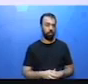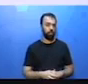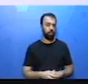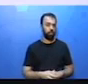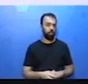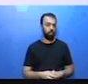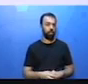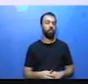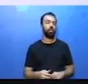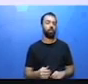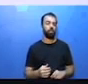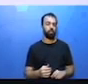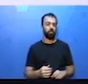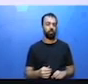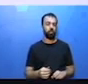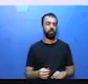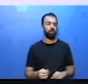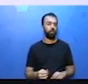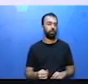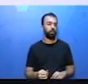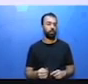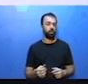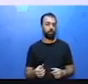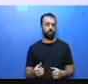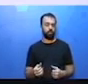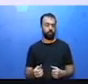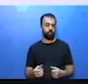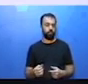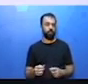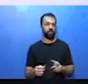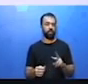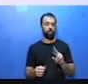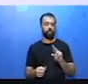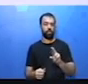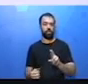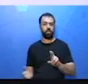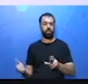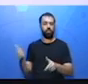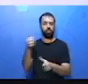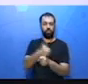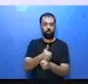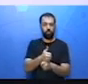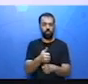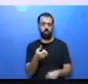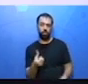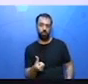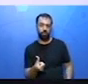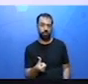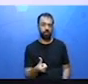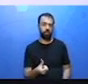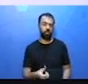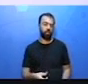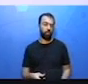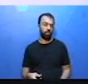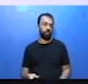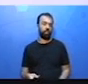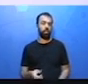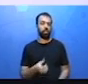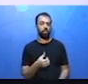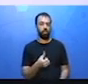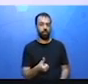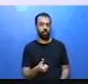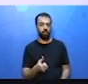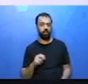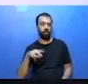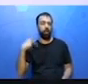No lugar do raio, vou colocar 6, né, no lugar da letra R. Troquei por 6. 6 elevado ao